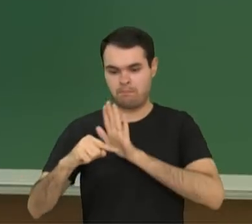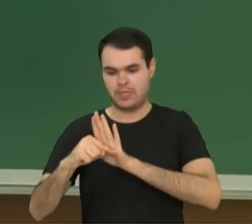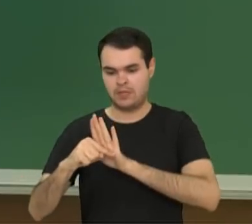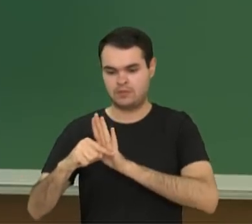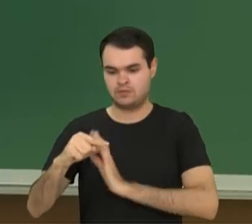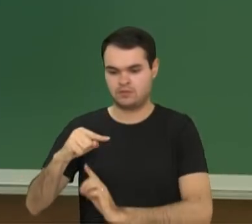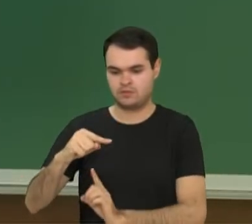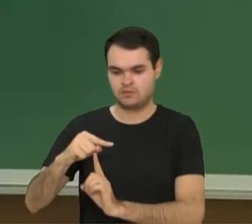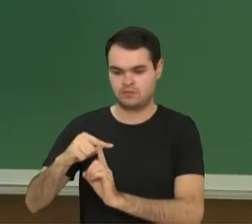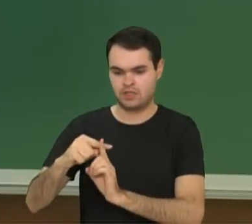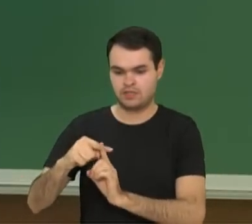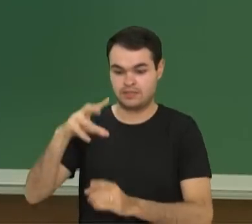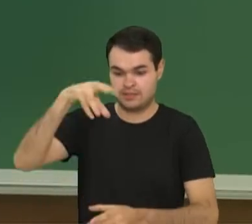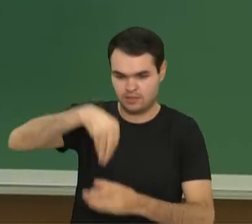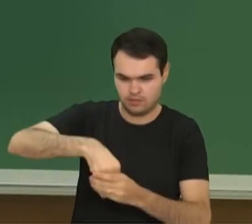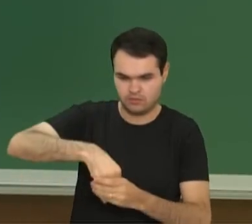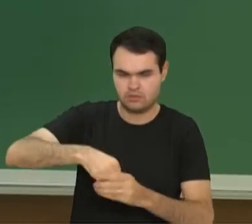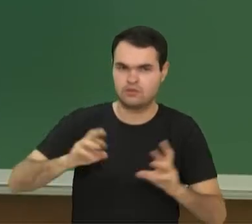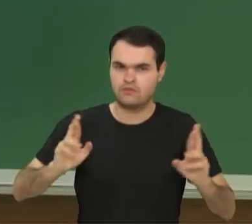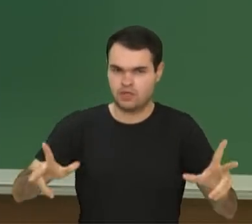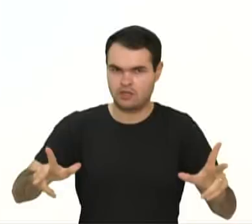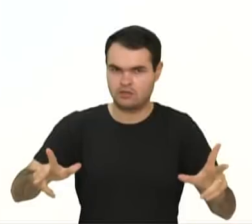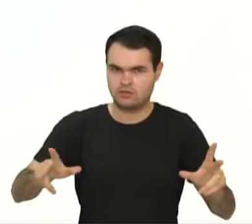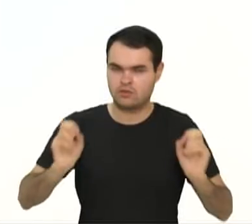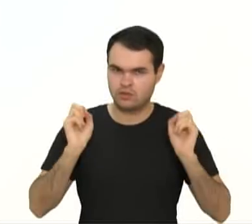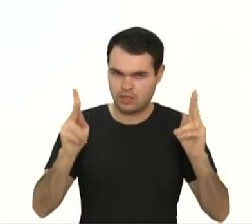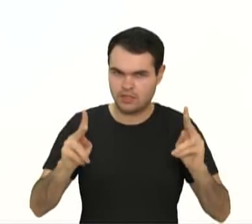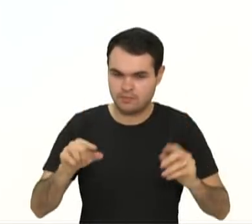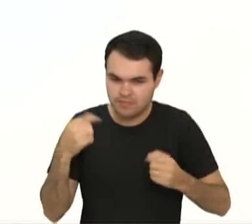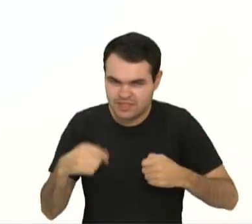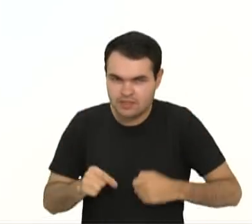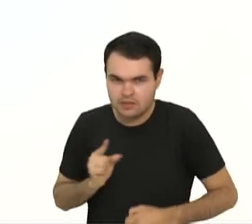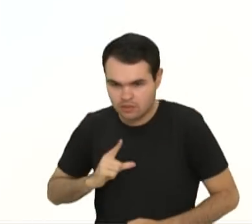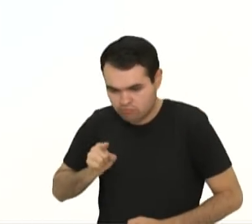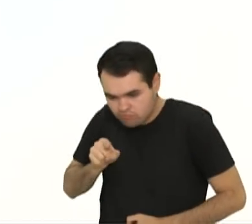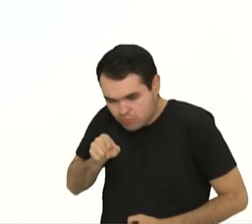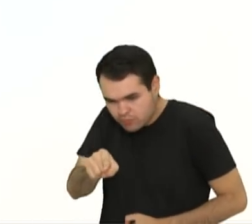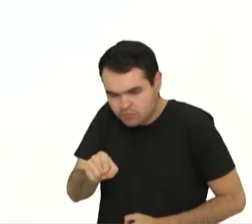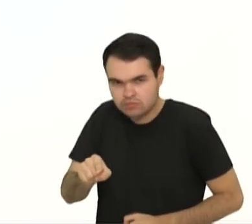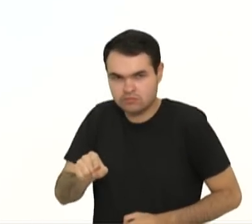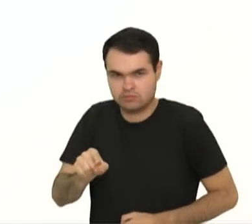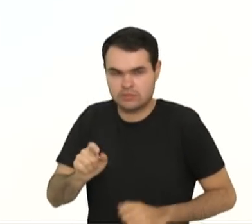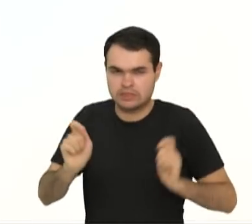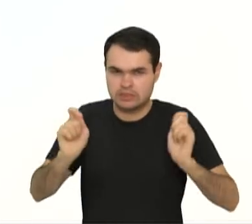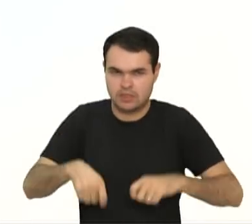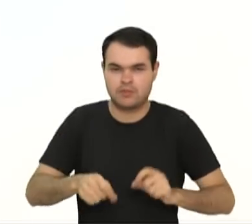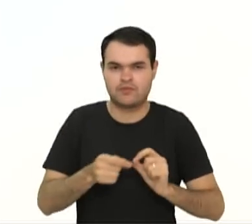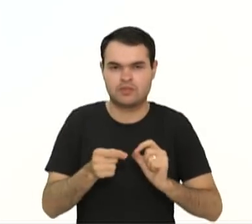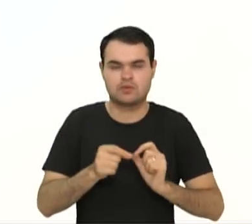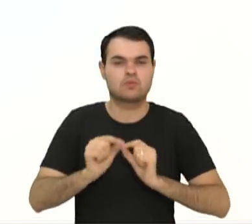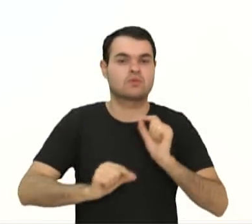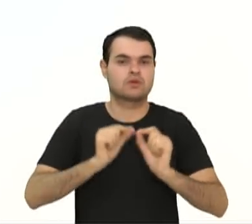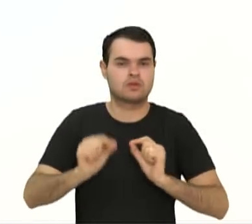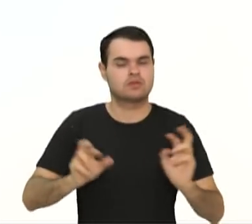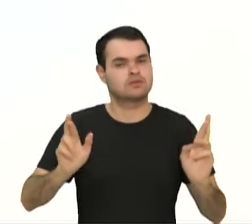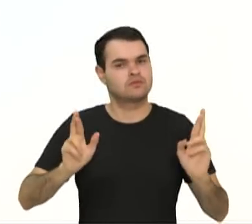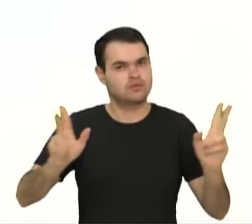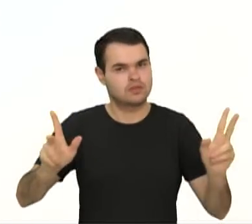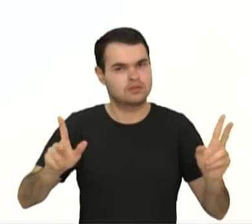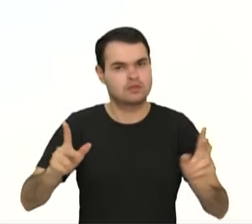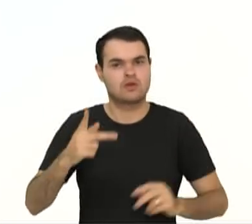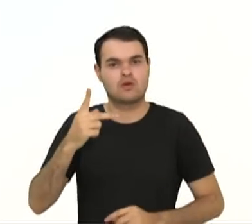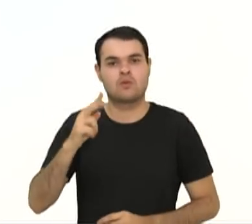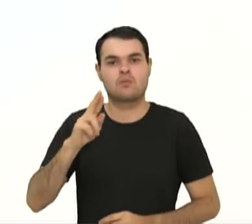ali entre os dois, daí não dá essa propriedade, tá? A gente já vai ver isso, que daí ela vai se tornar o quê? Um